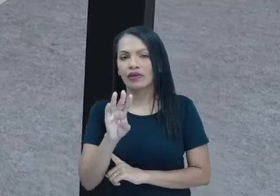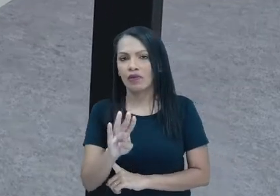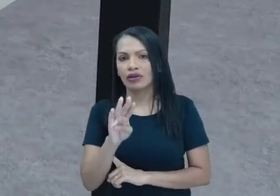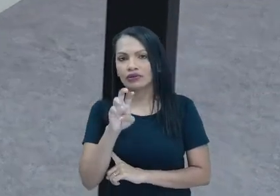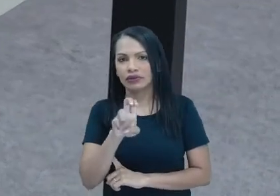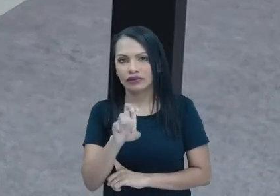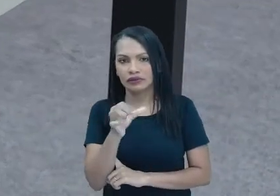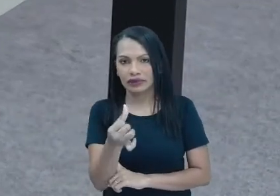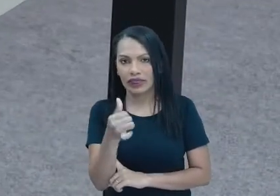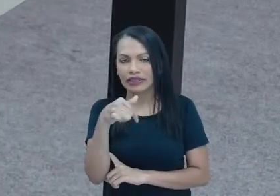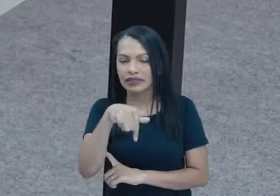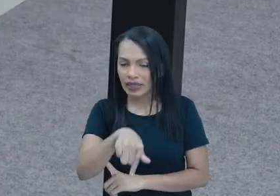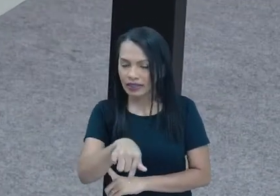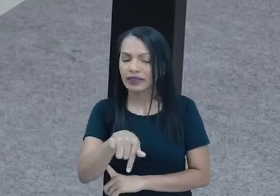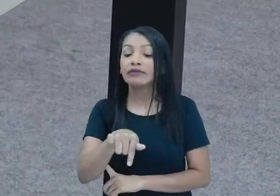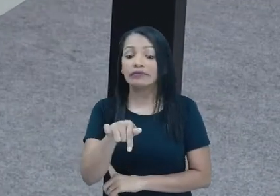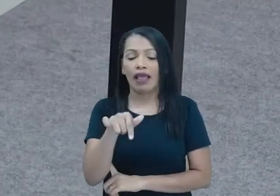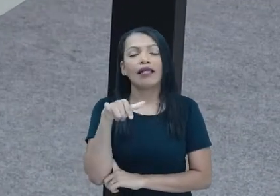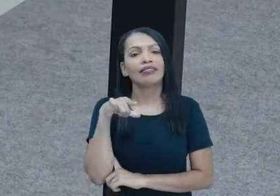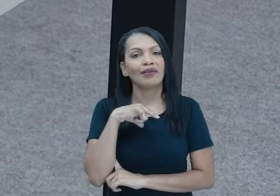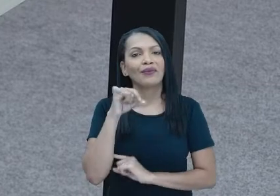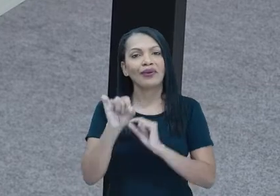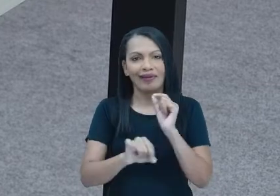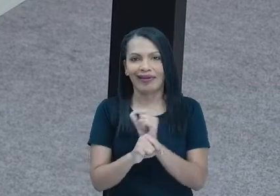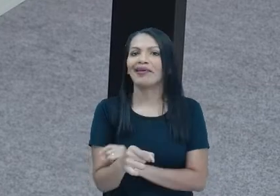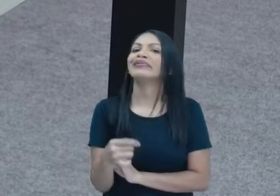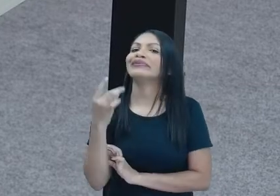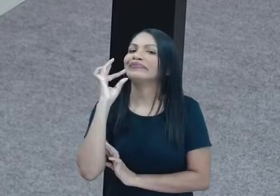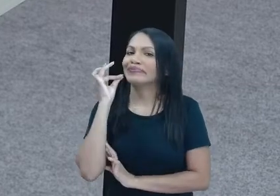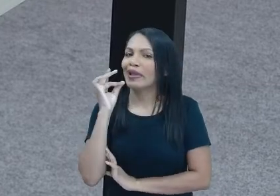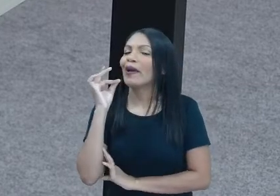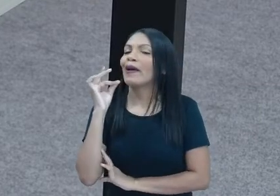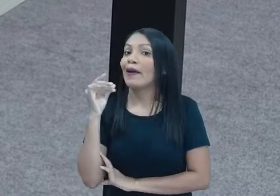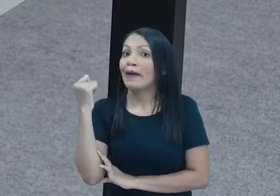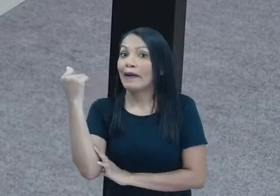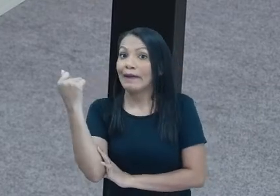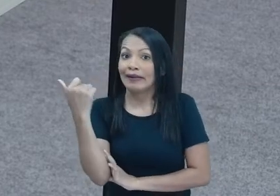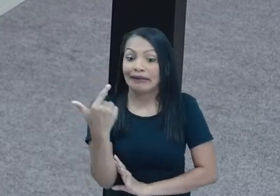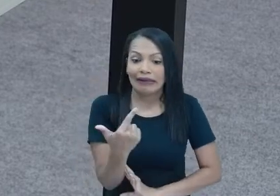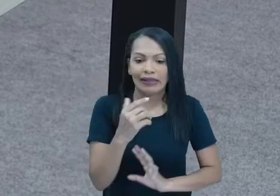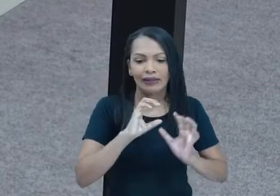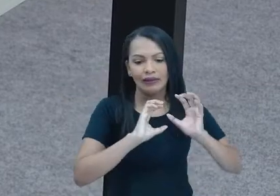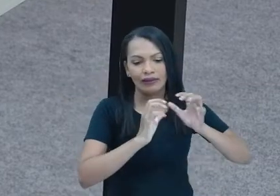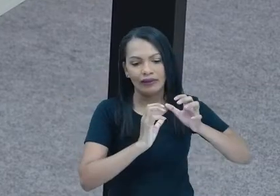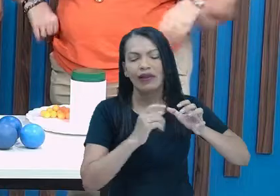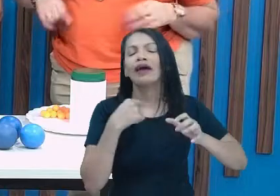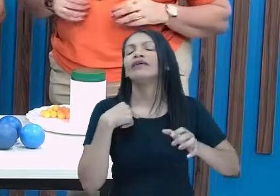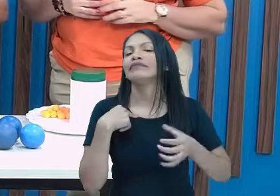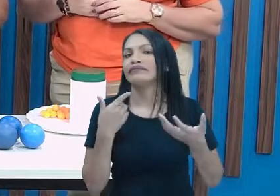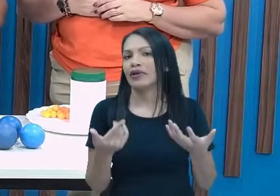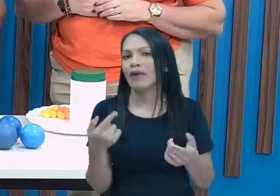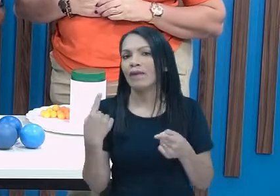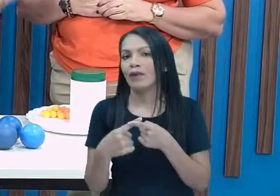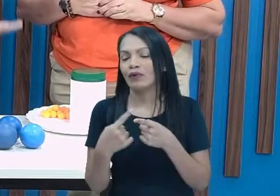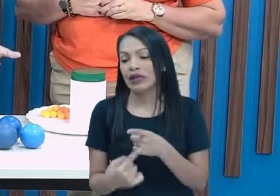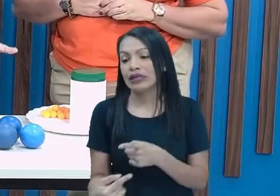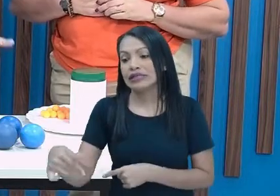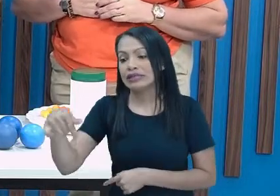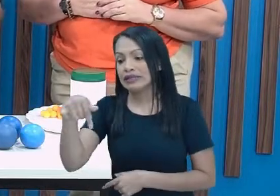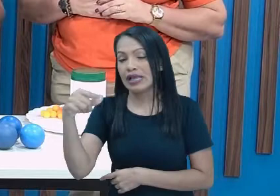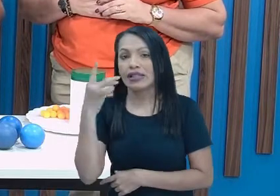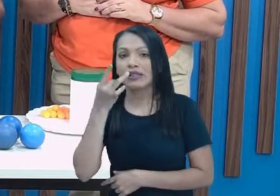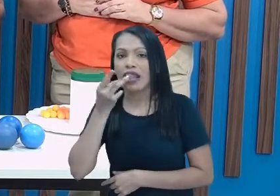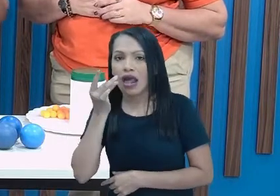7 lápis e 3 bolas em cima da minha mesa. Significa dizer que eu tenho mais lápis e menos